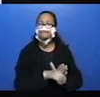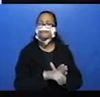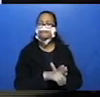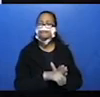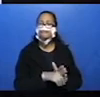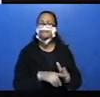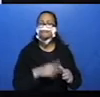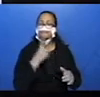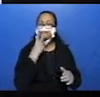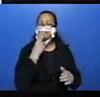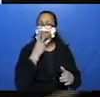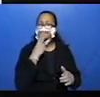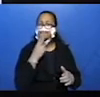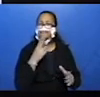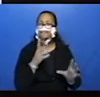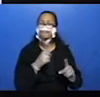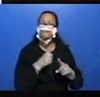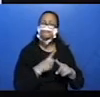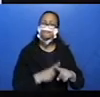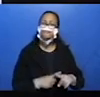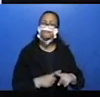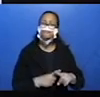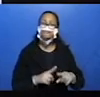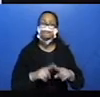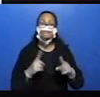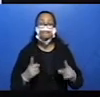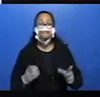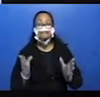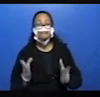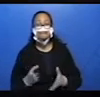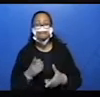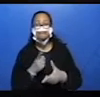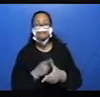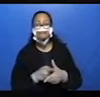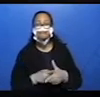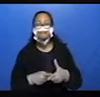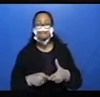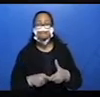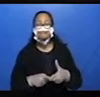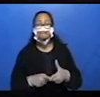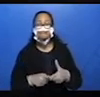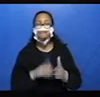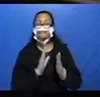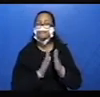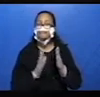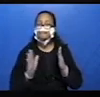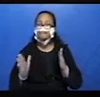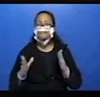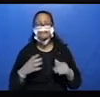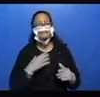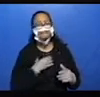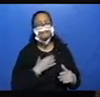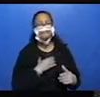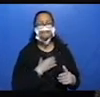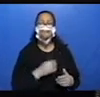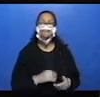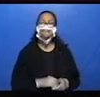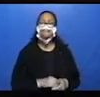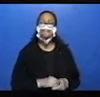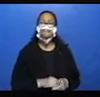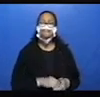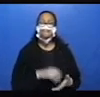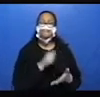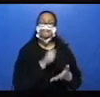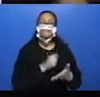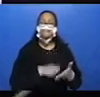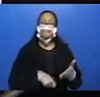com a multiplicação, só que agora é divisão. As regularidades são basicamente as mesmas. Vamos registrar no